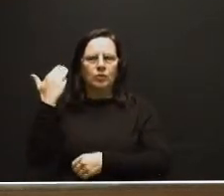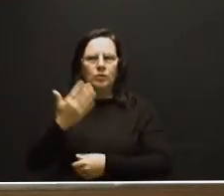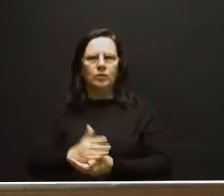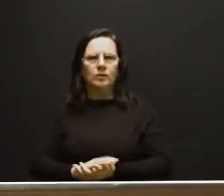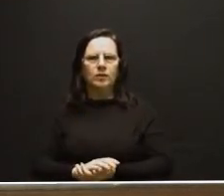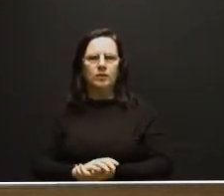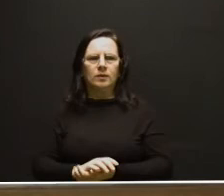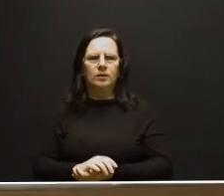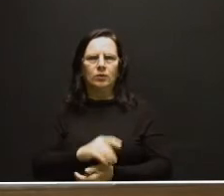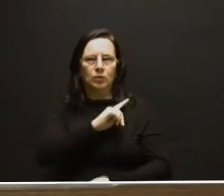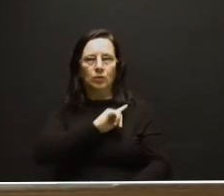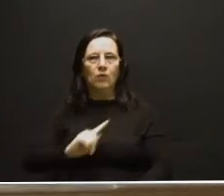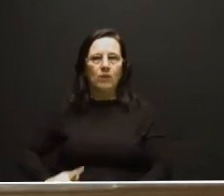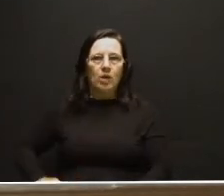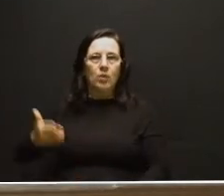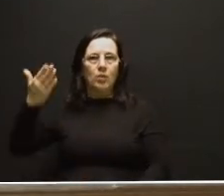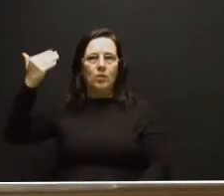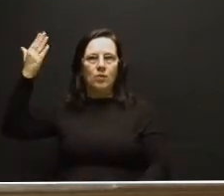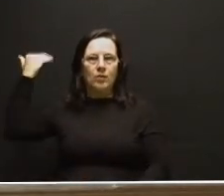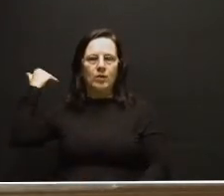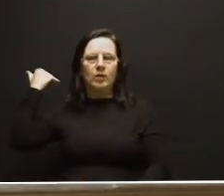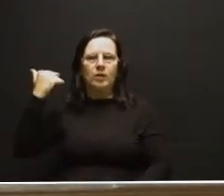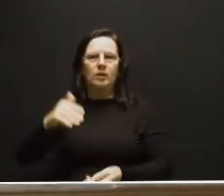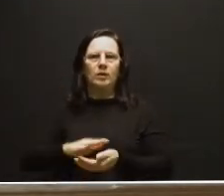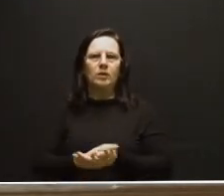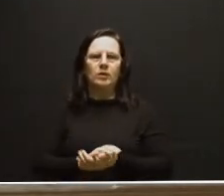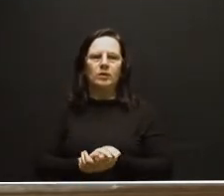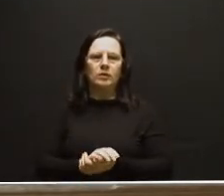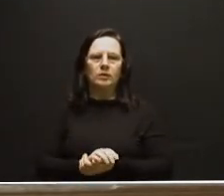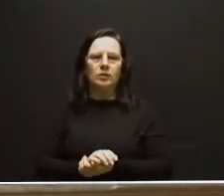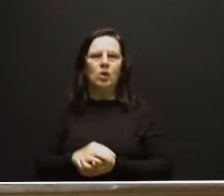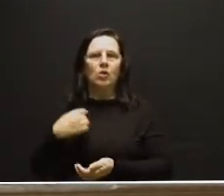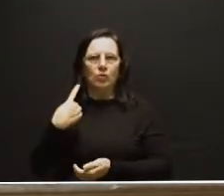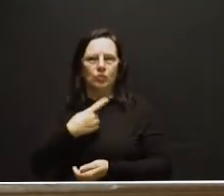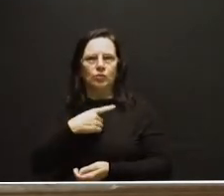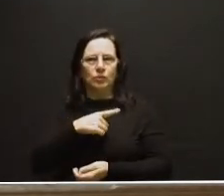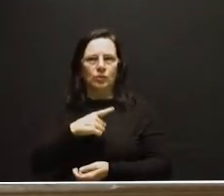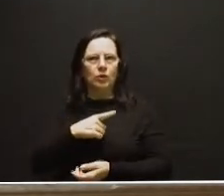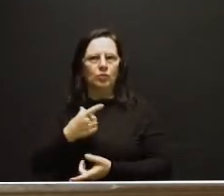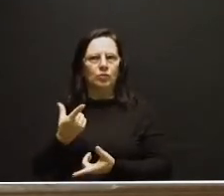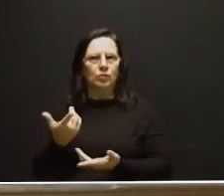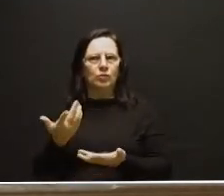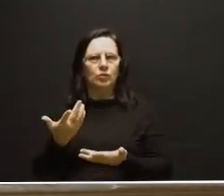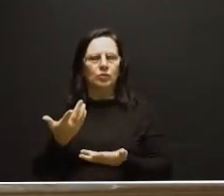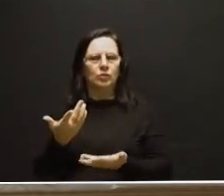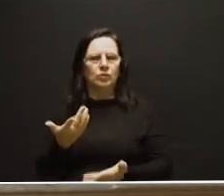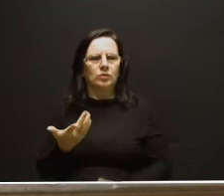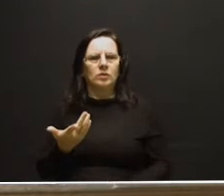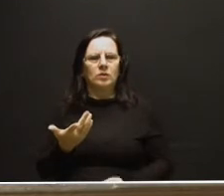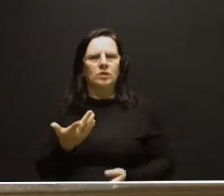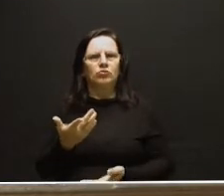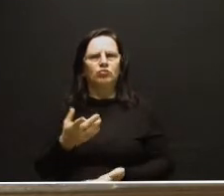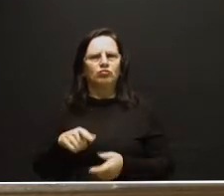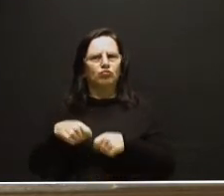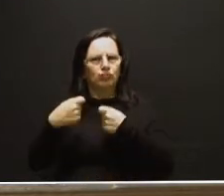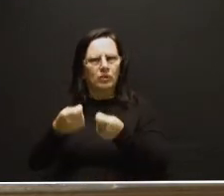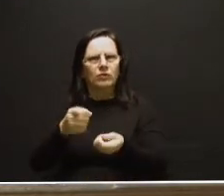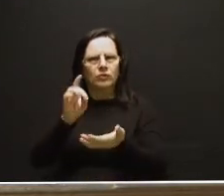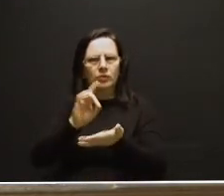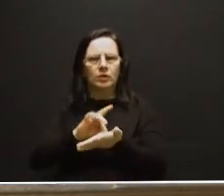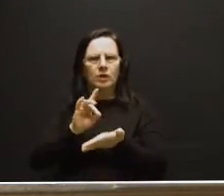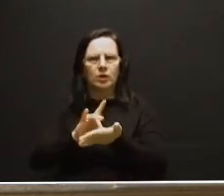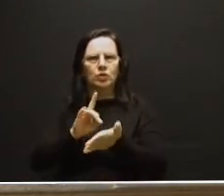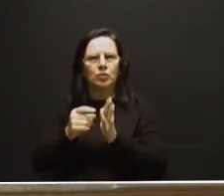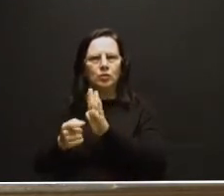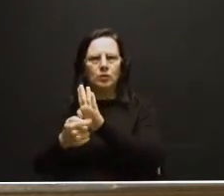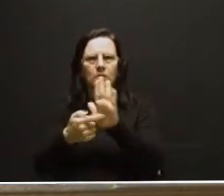o governo ele não olha a capacidade que o recurso que nós temos e da de verdade mostrar para o